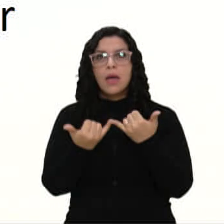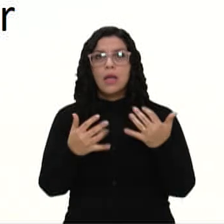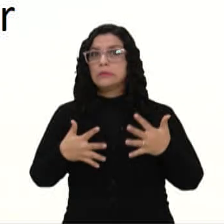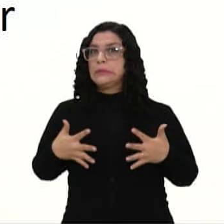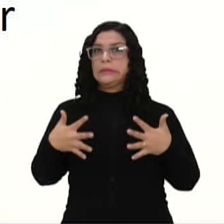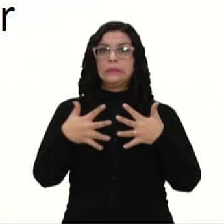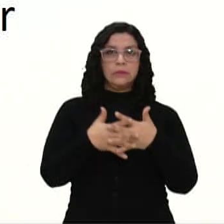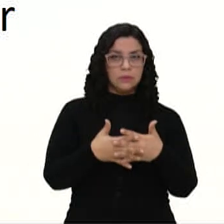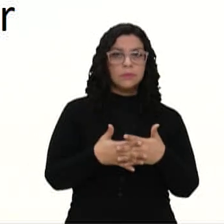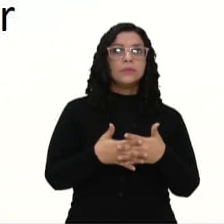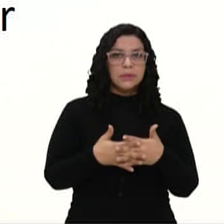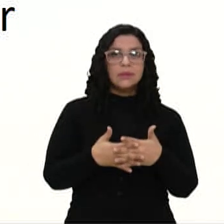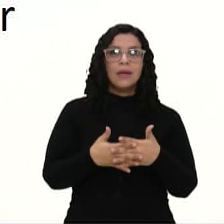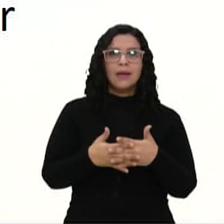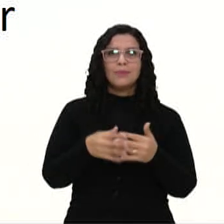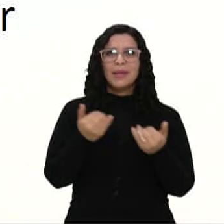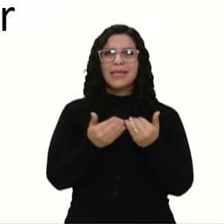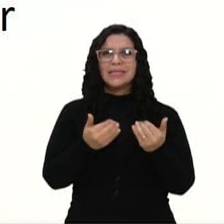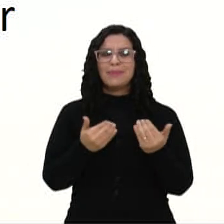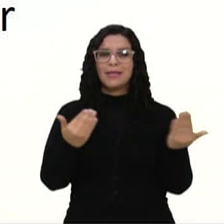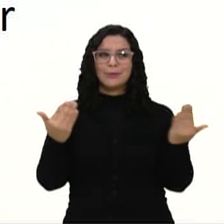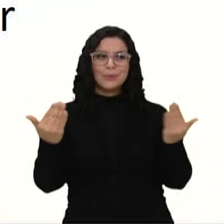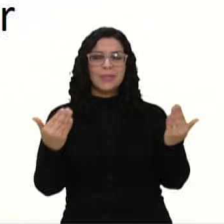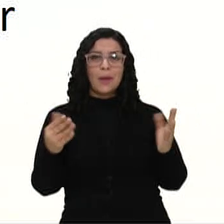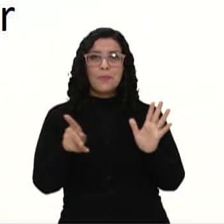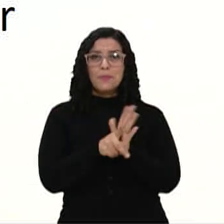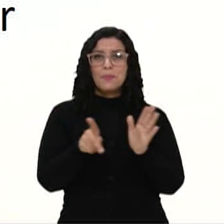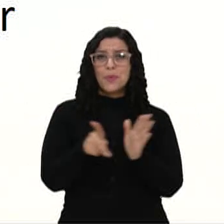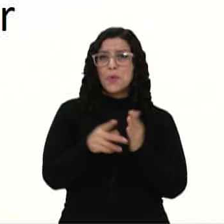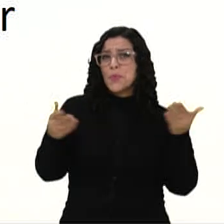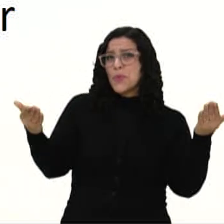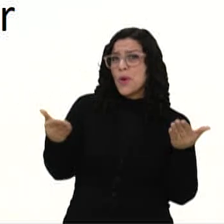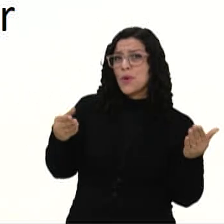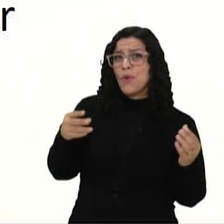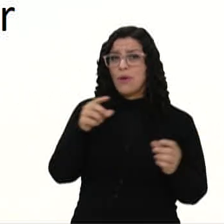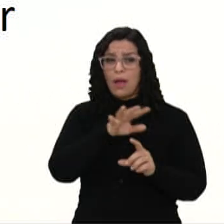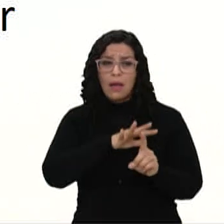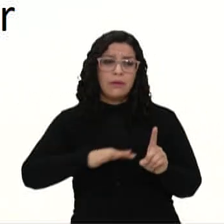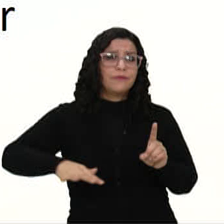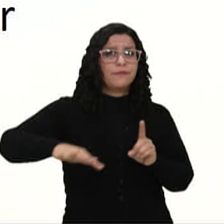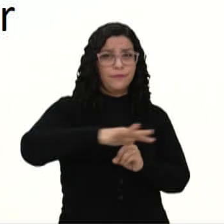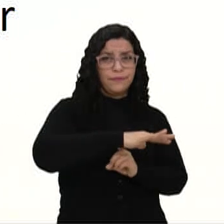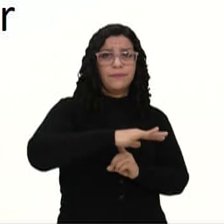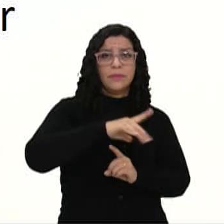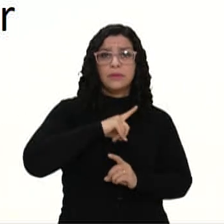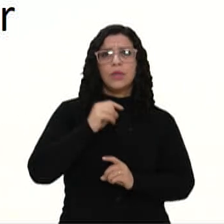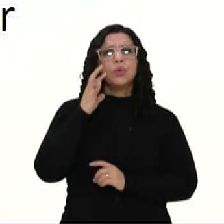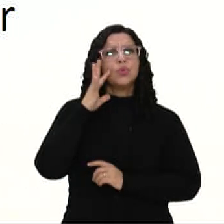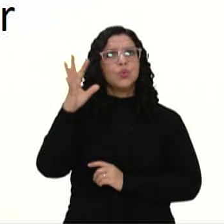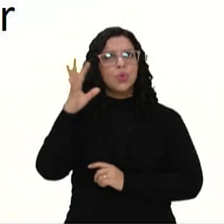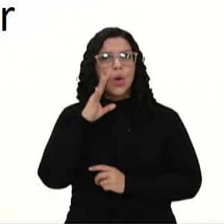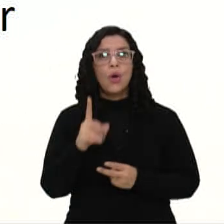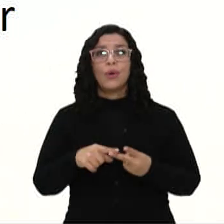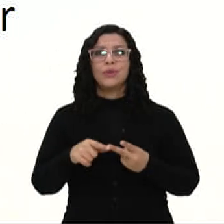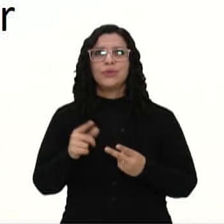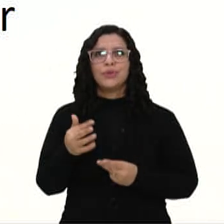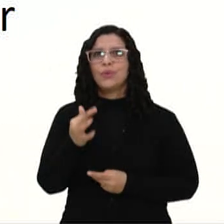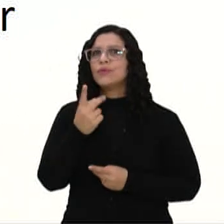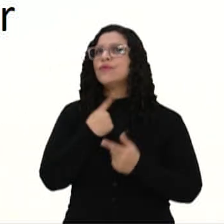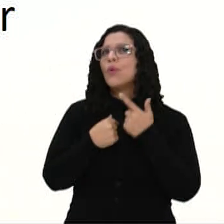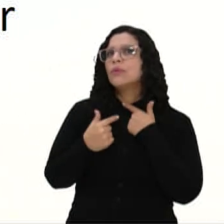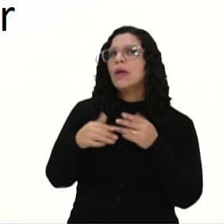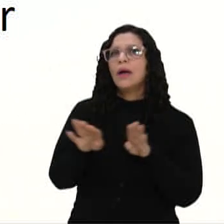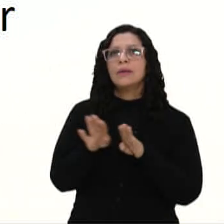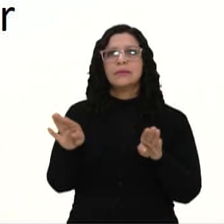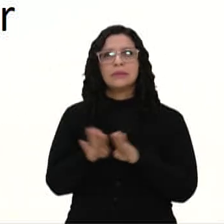demasiado complexo para se encaixar na superficialidade que te rodeia. Os teus sonhos e as tuas ambições,